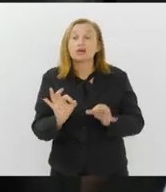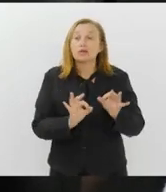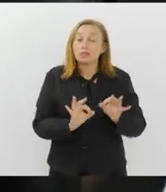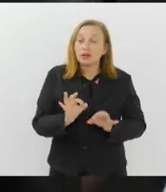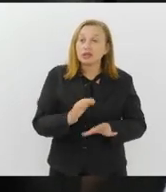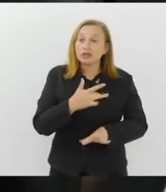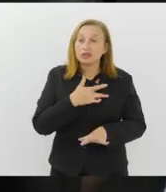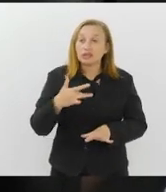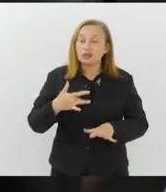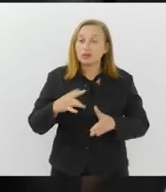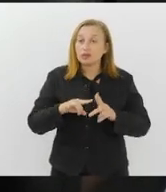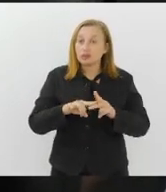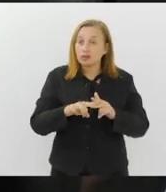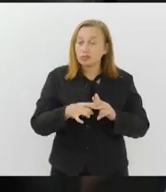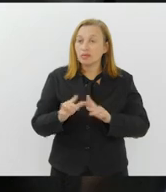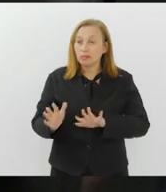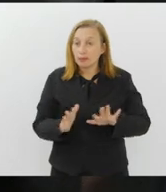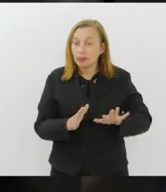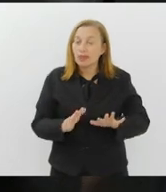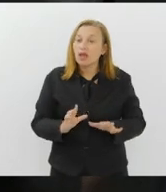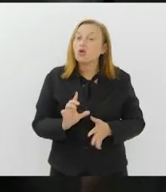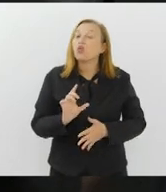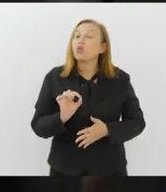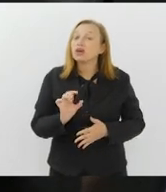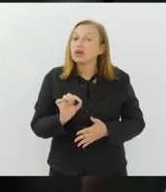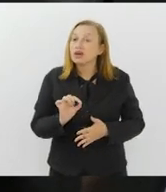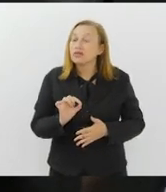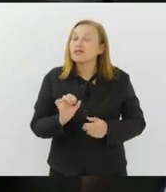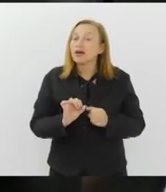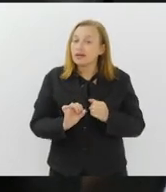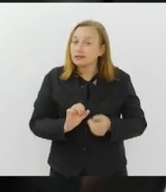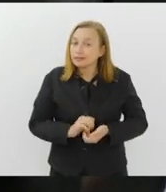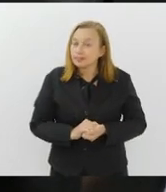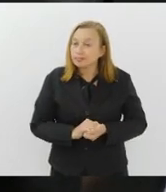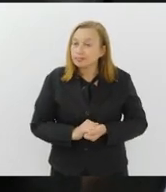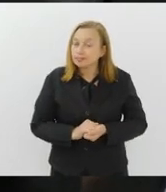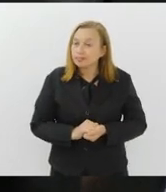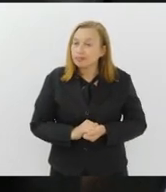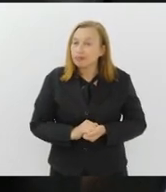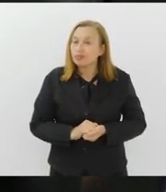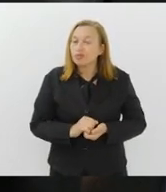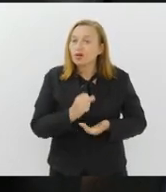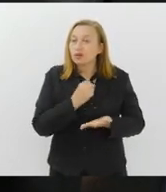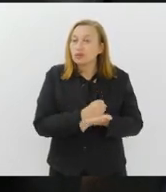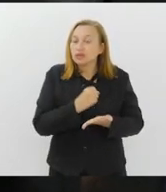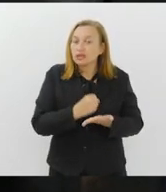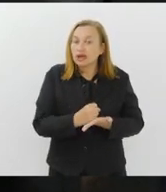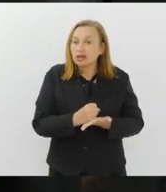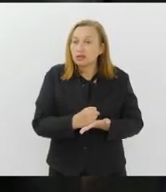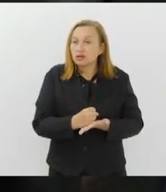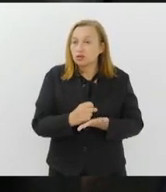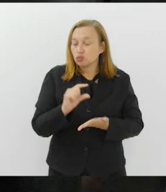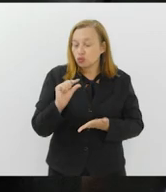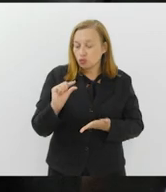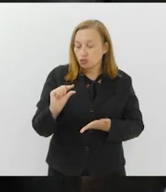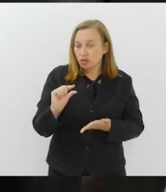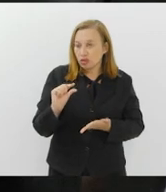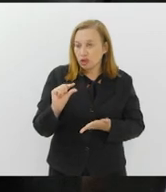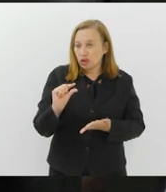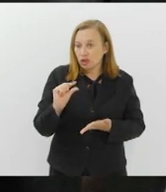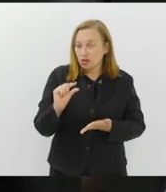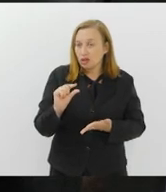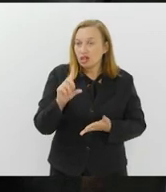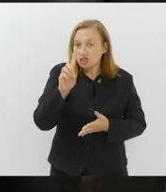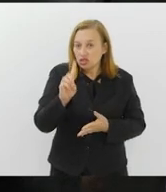saúde regulados. O que esses planos fazem? Eles dão um contrato mínimo. Eles te dão direito